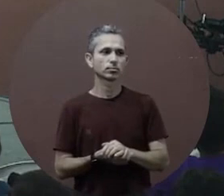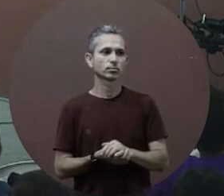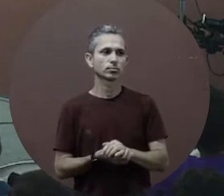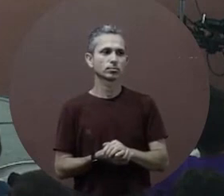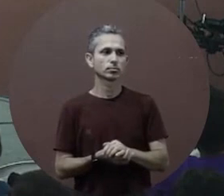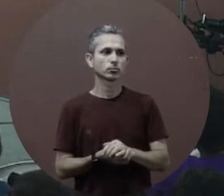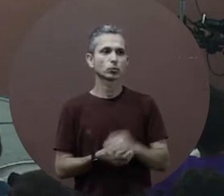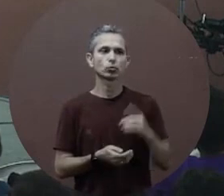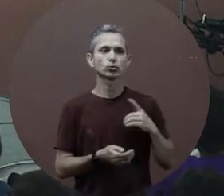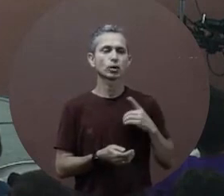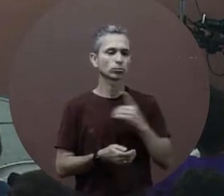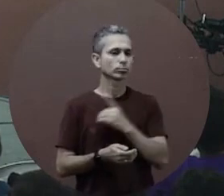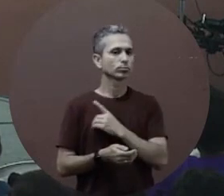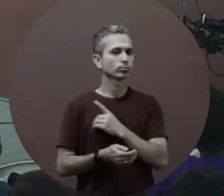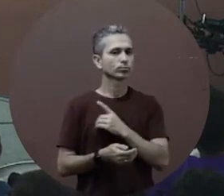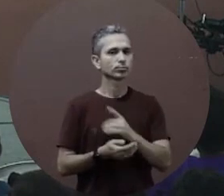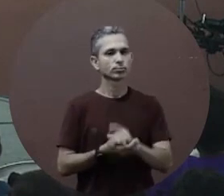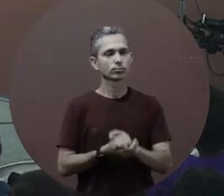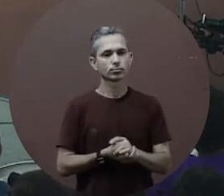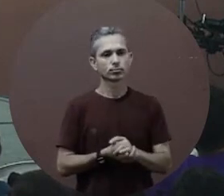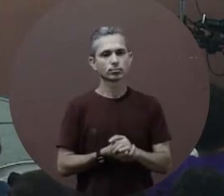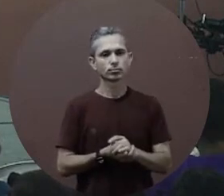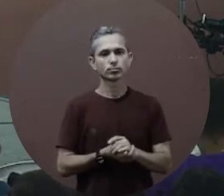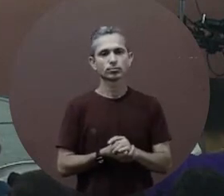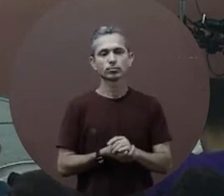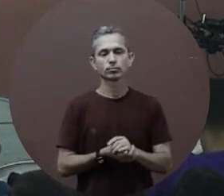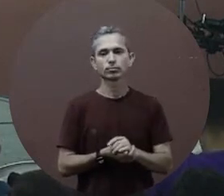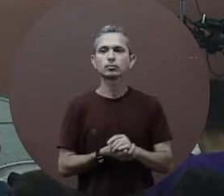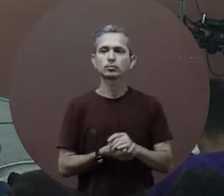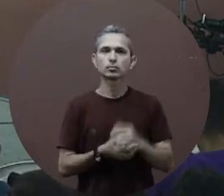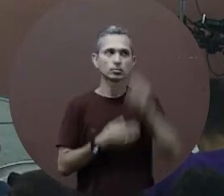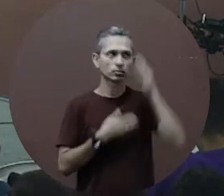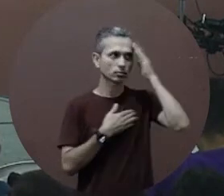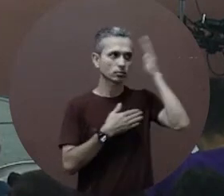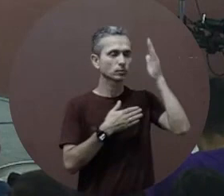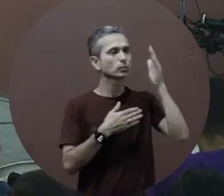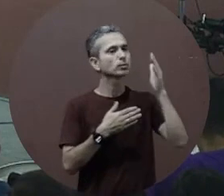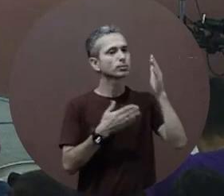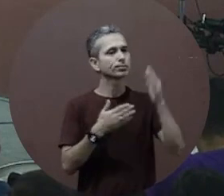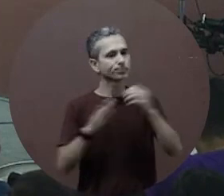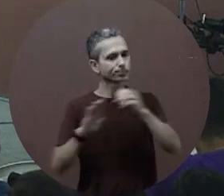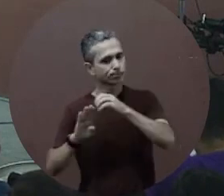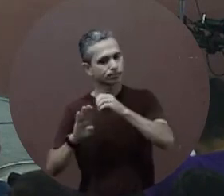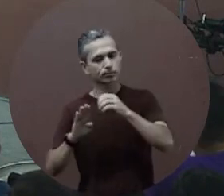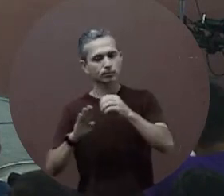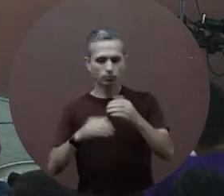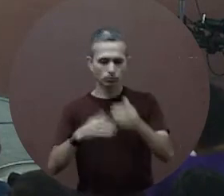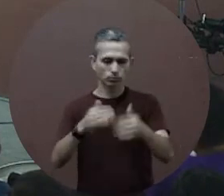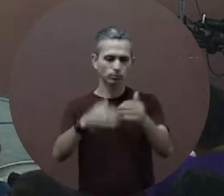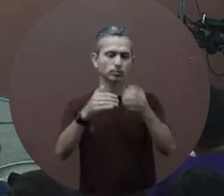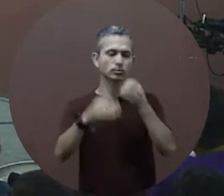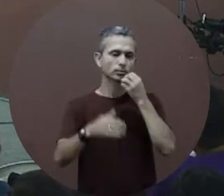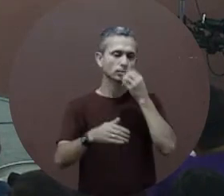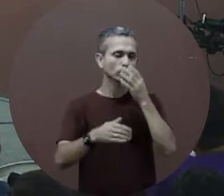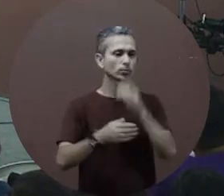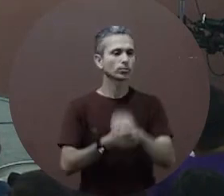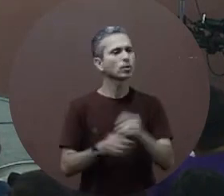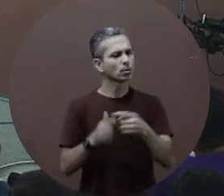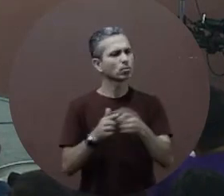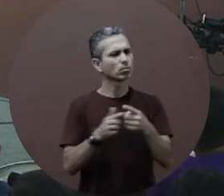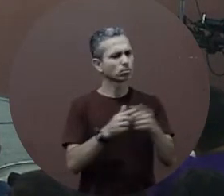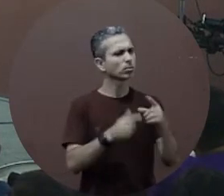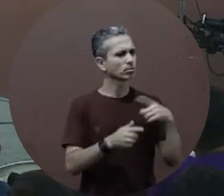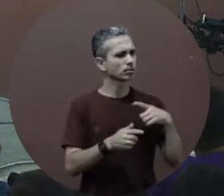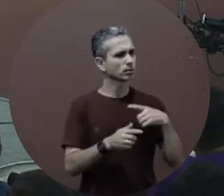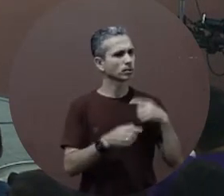A gente não tem esses problemas. Graças a Deus a igreja caminha bem. Tem os seus problemas que toda igreja tem? Tem. Mas graças a Deus,